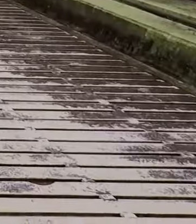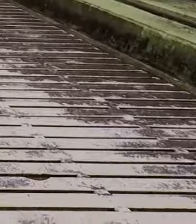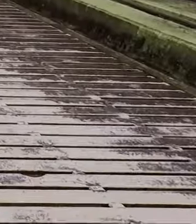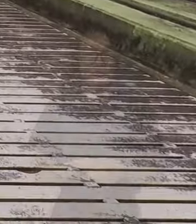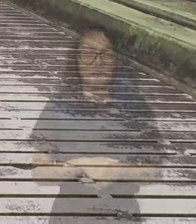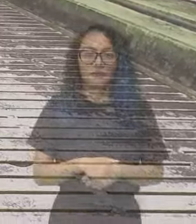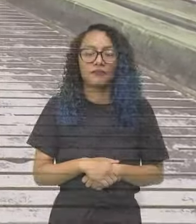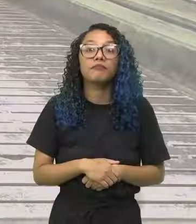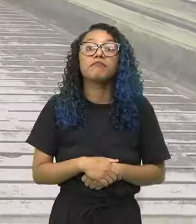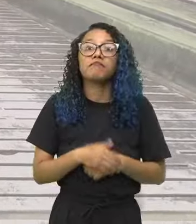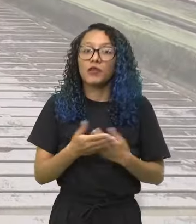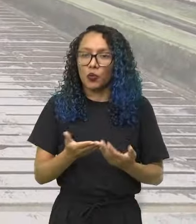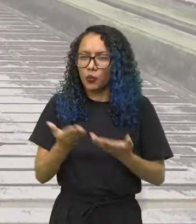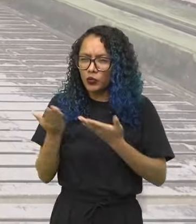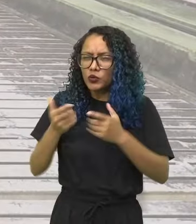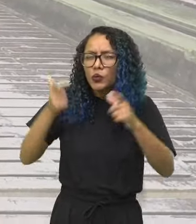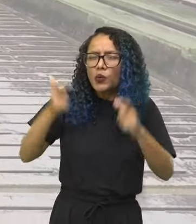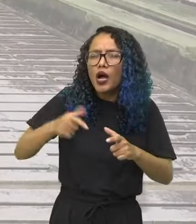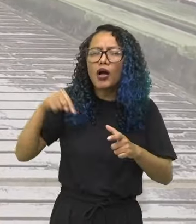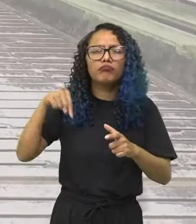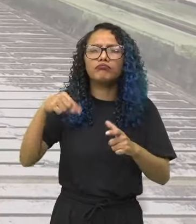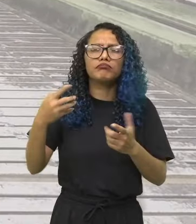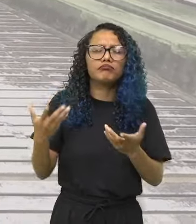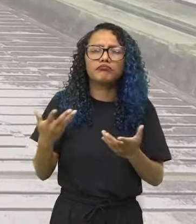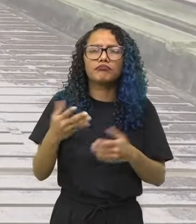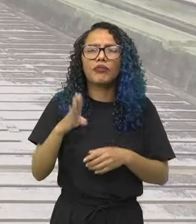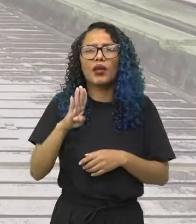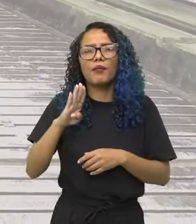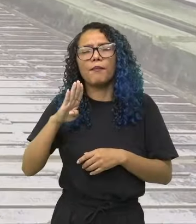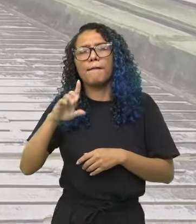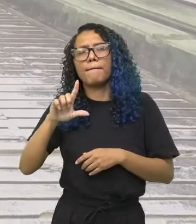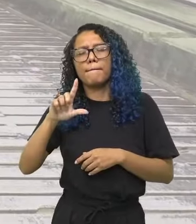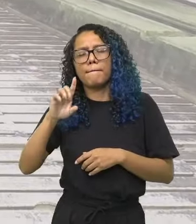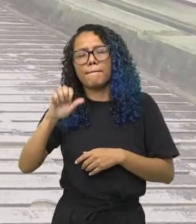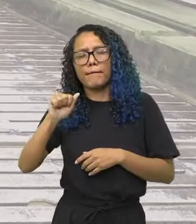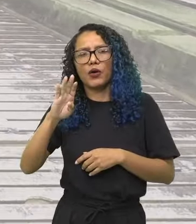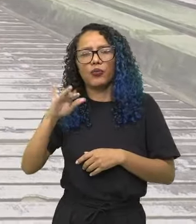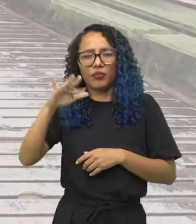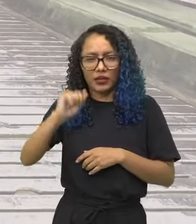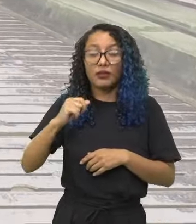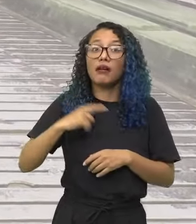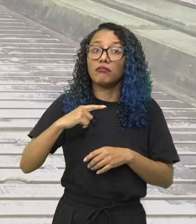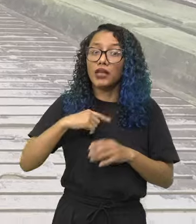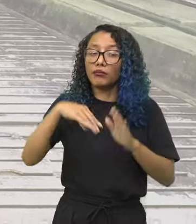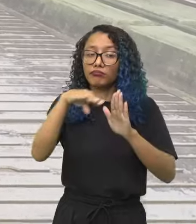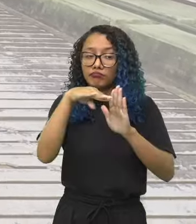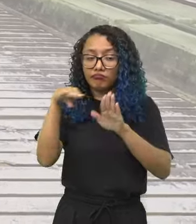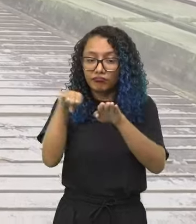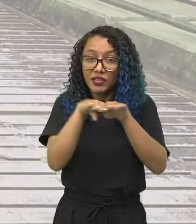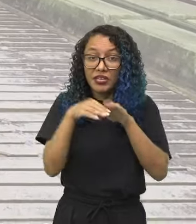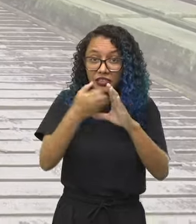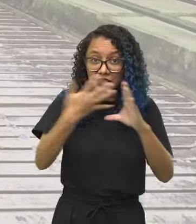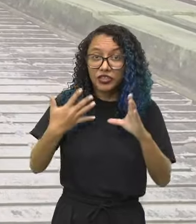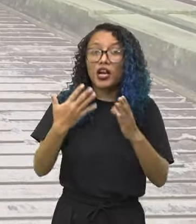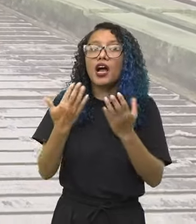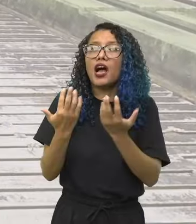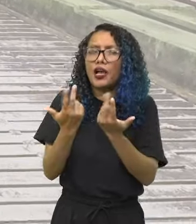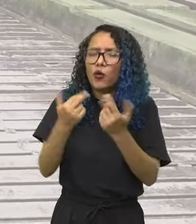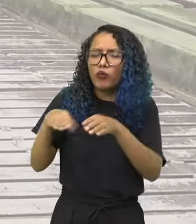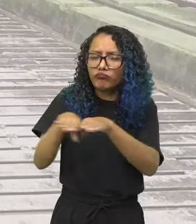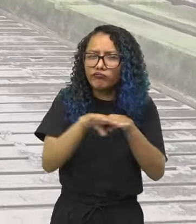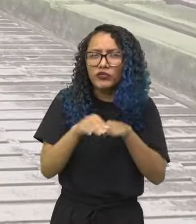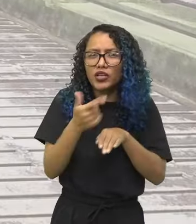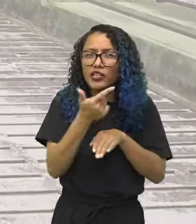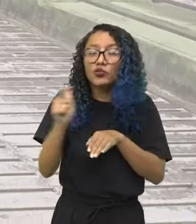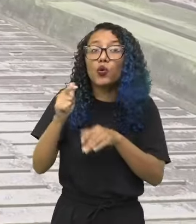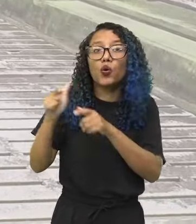A usina hidrelétrica de Balbina, ela segue o mesmo padrão de todas as usinas hidrelétricas do mundo todo, só com a diferença que